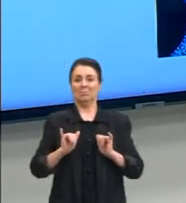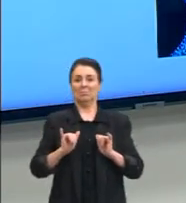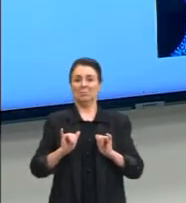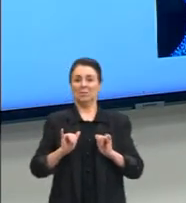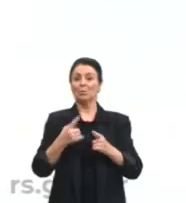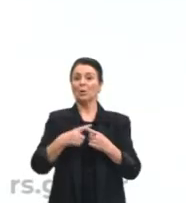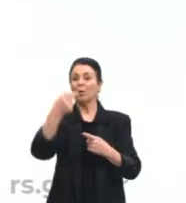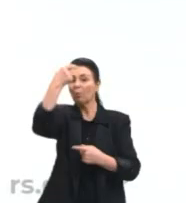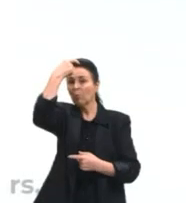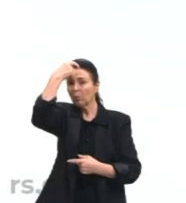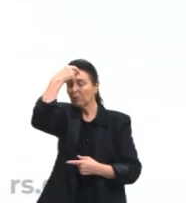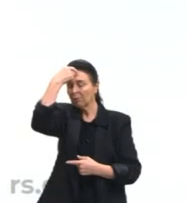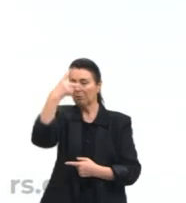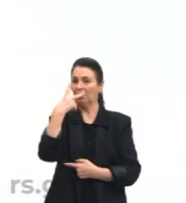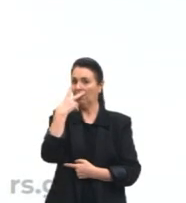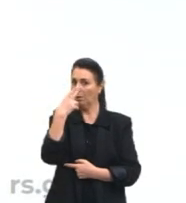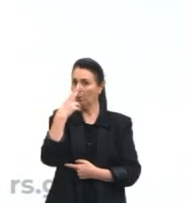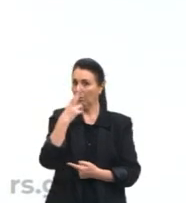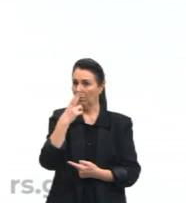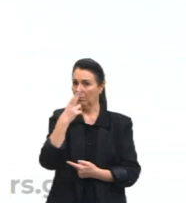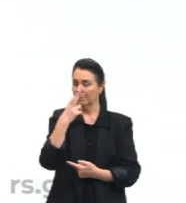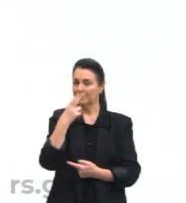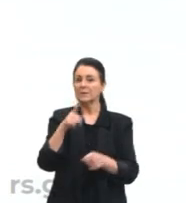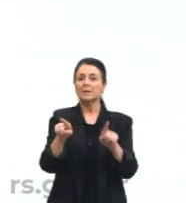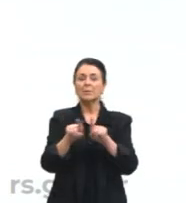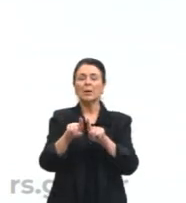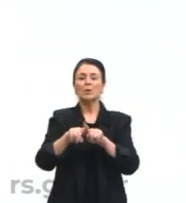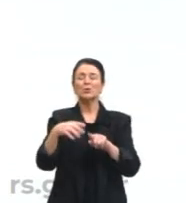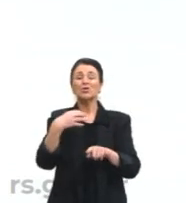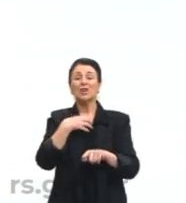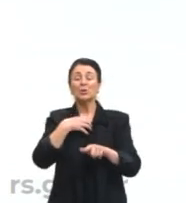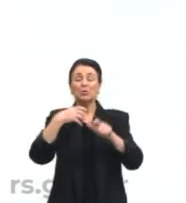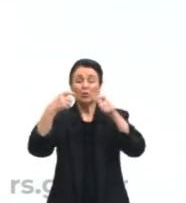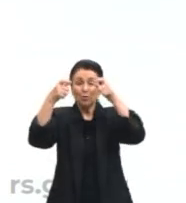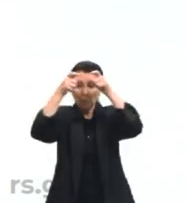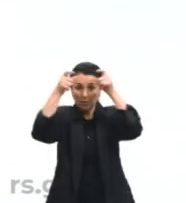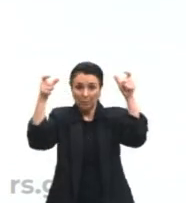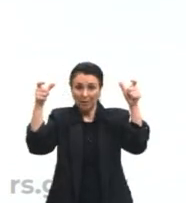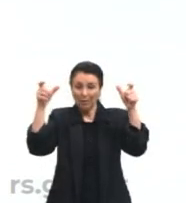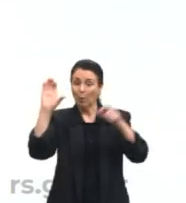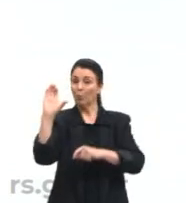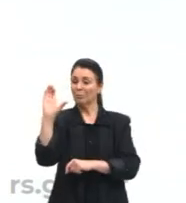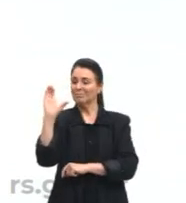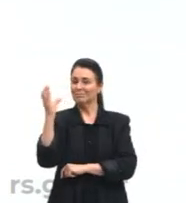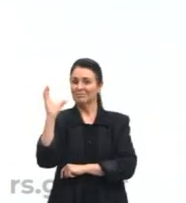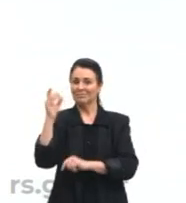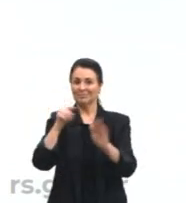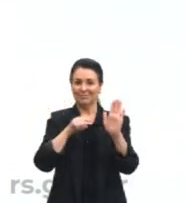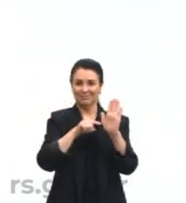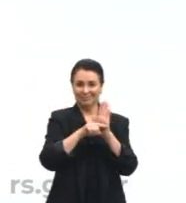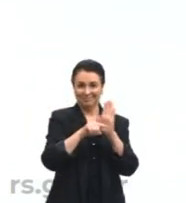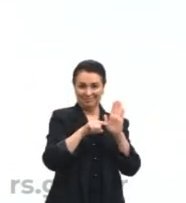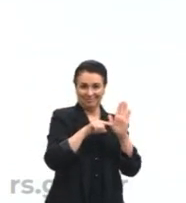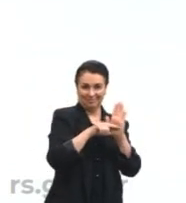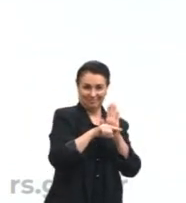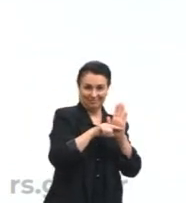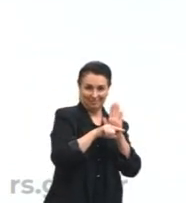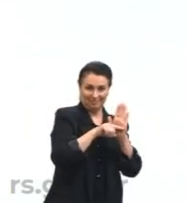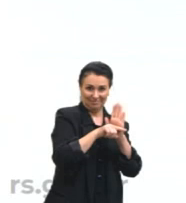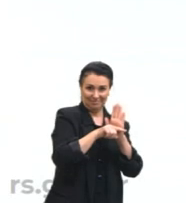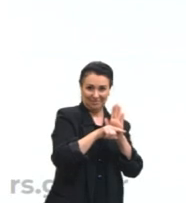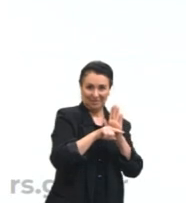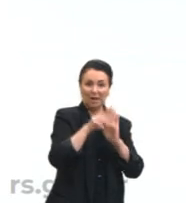forma de conhecimento a outra forma de conhecimento é o conhecimento científico né aqui sim o conhecimento científico